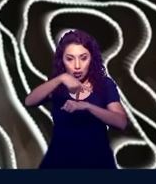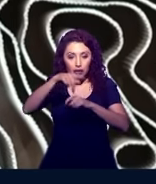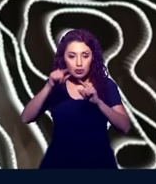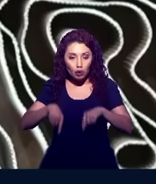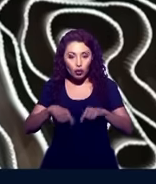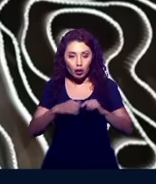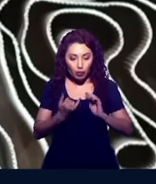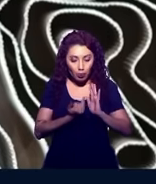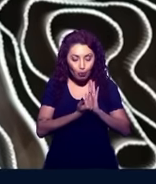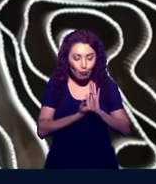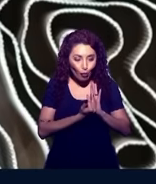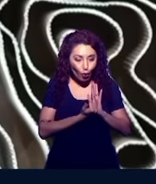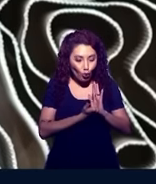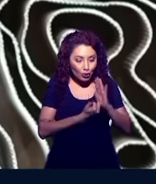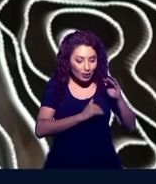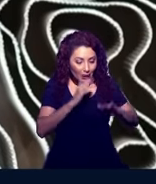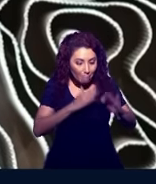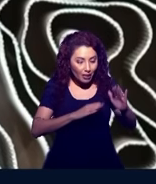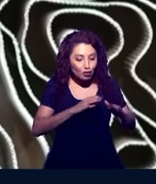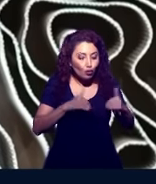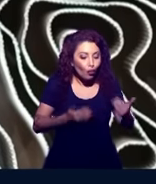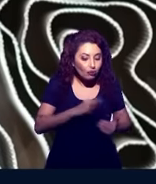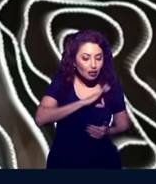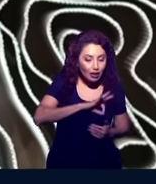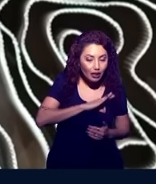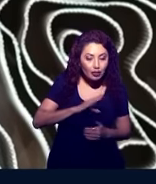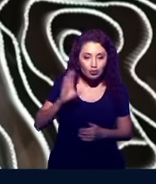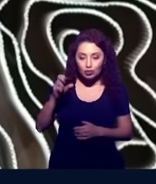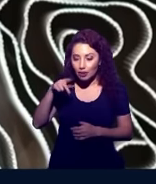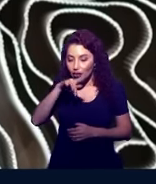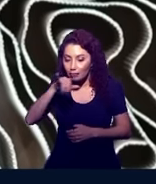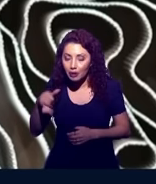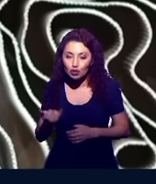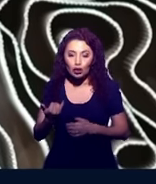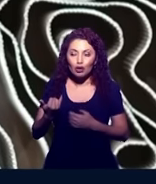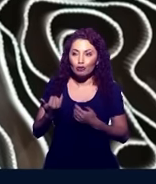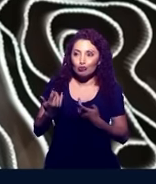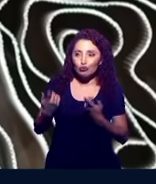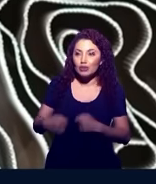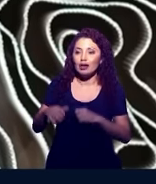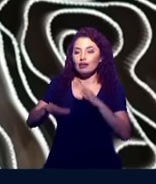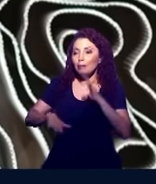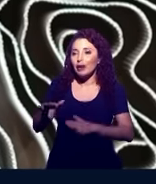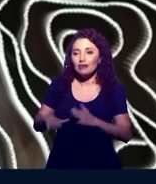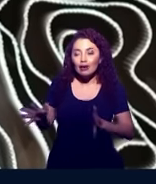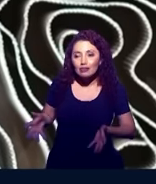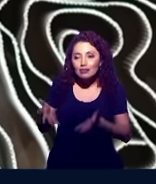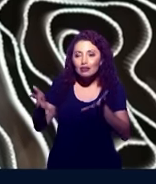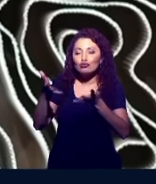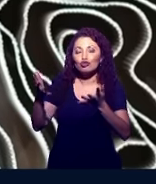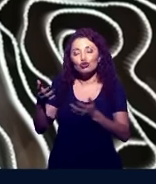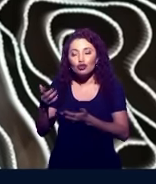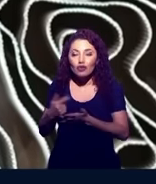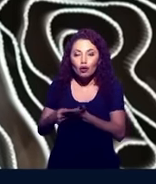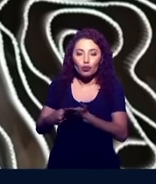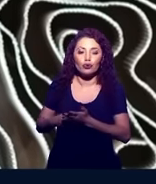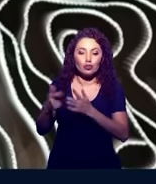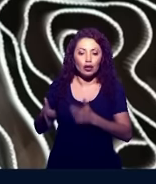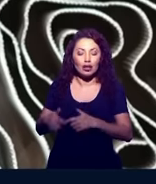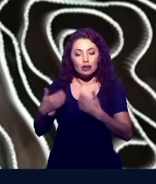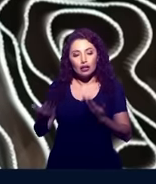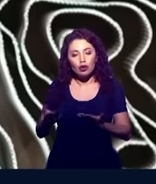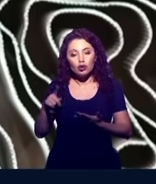pessoa física dependa da renda e de uma pessoa jurídica não dependa de enfim de incentivos locais quando a gente fala em mudança de regime especial